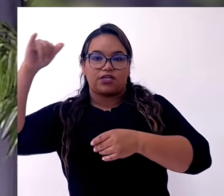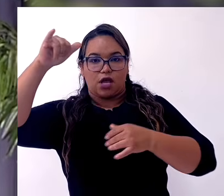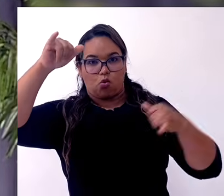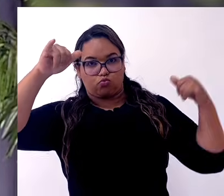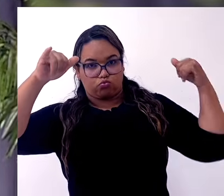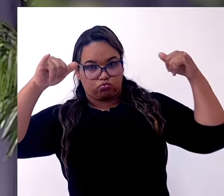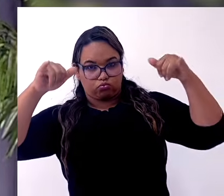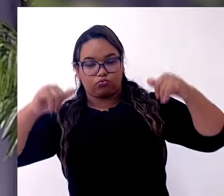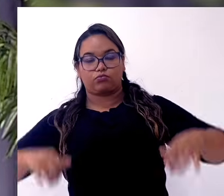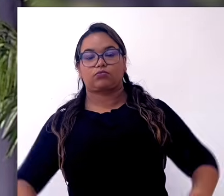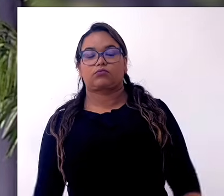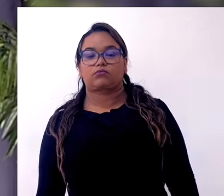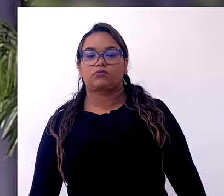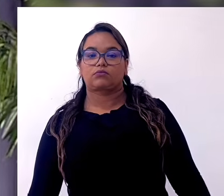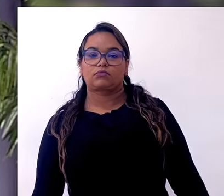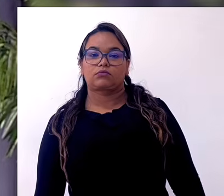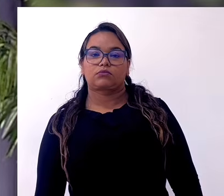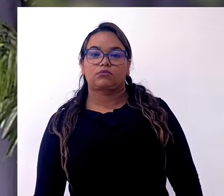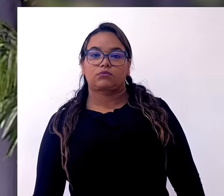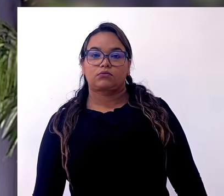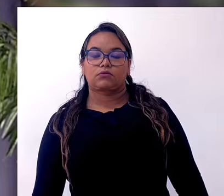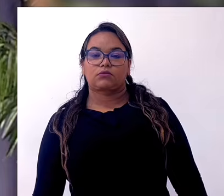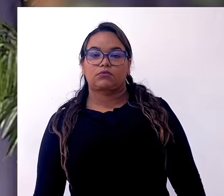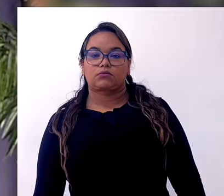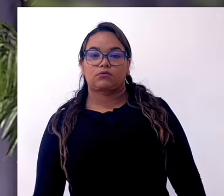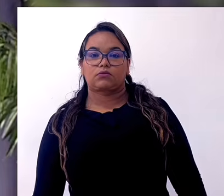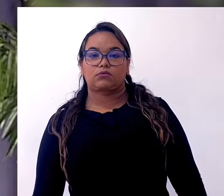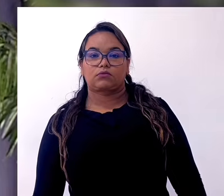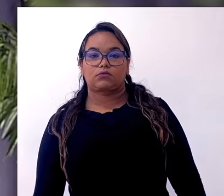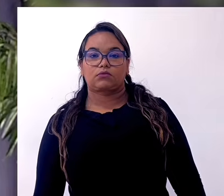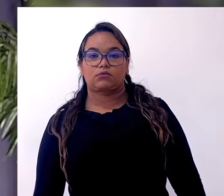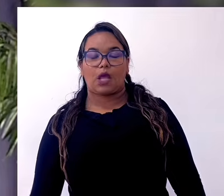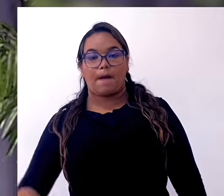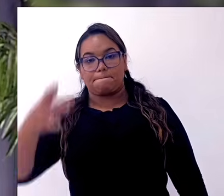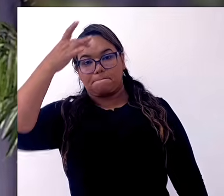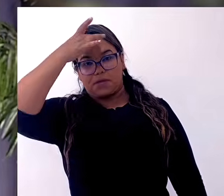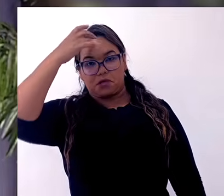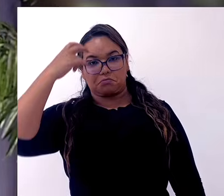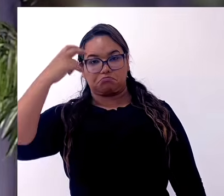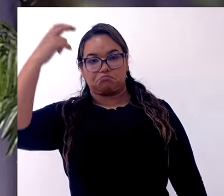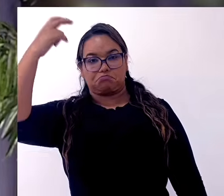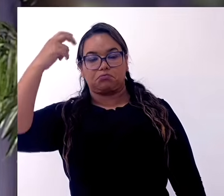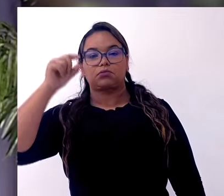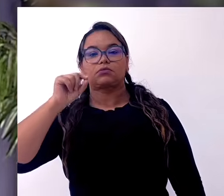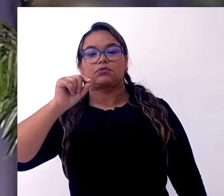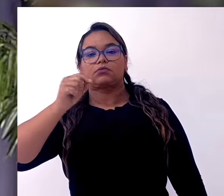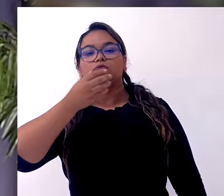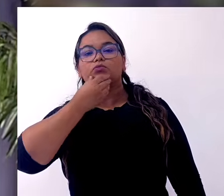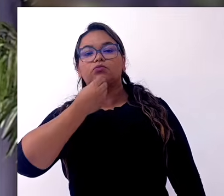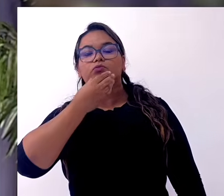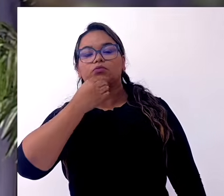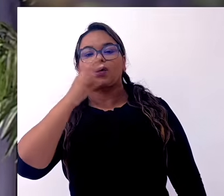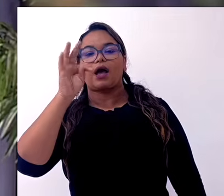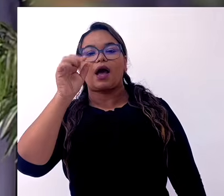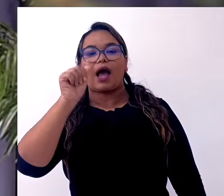Vocês façam julgamento com base nos fatos. Esta é a história. Eles disseram que os terroristas tinham